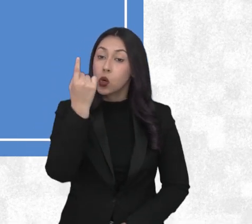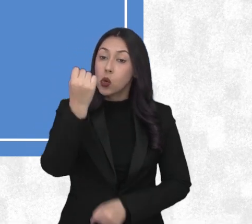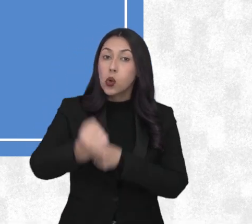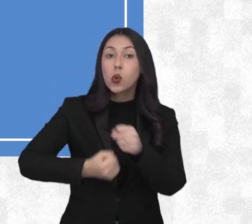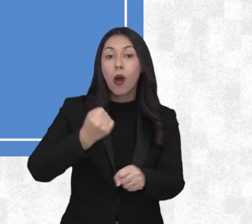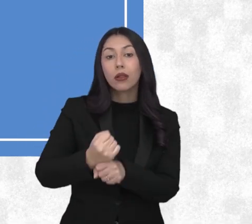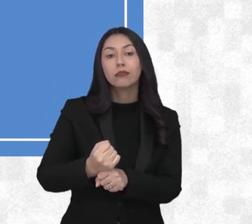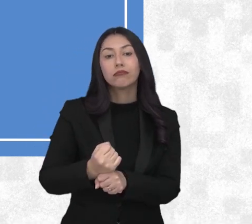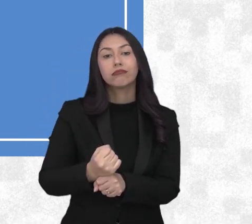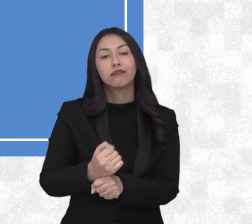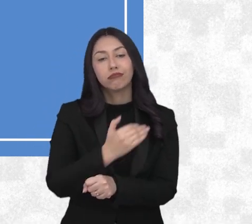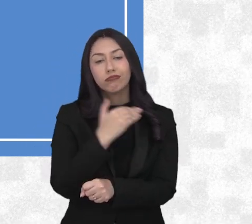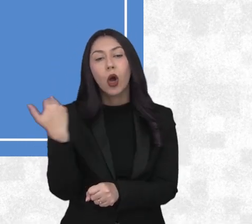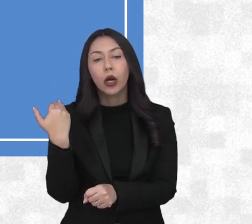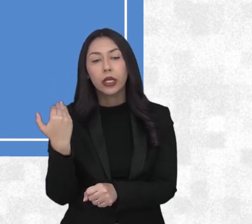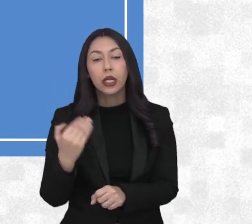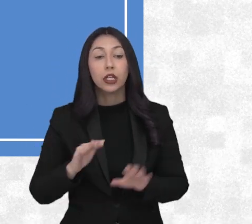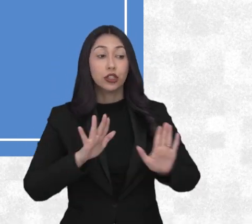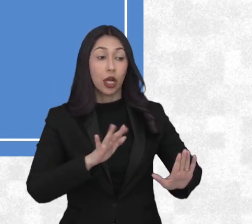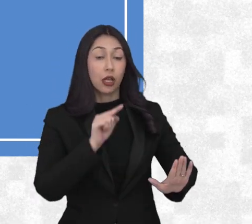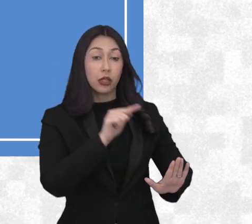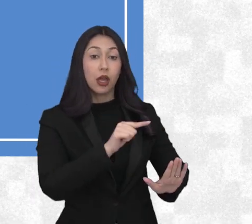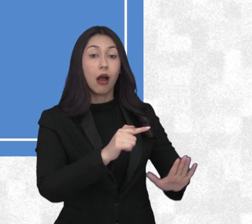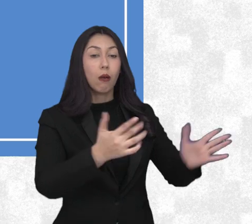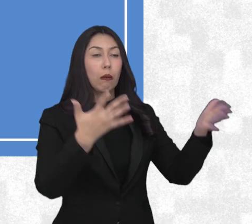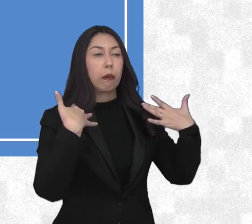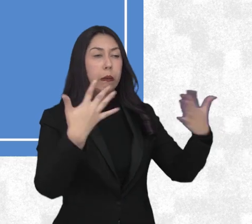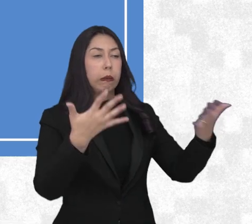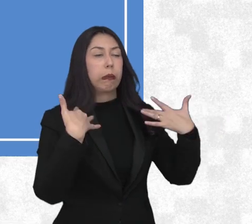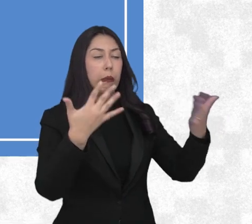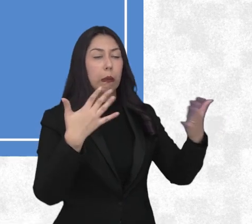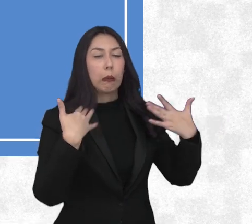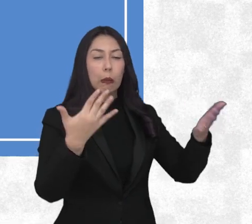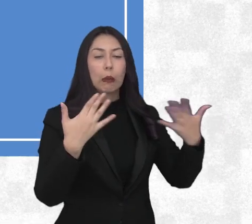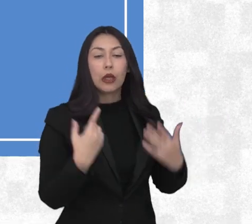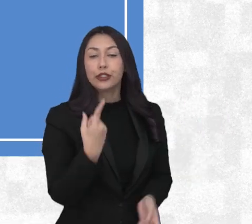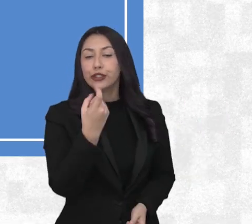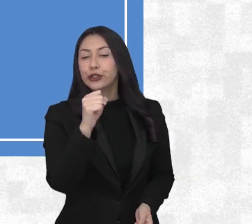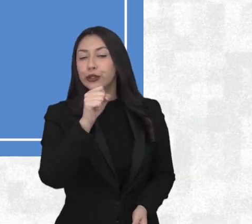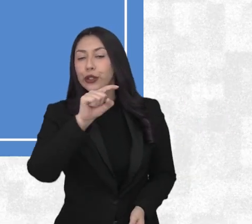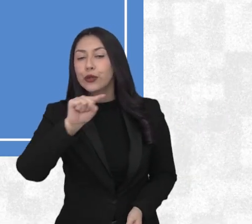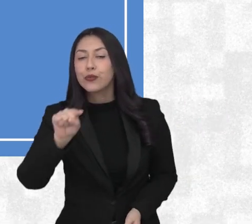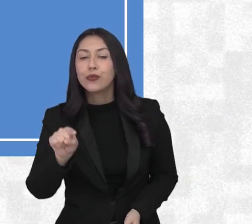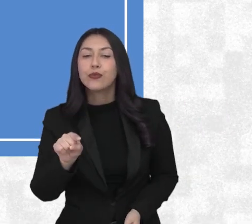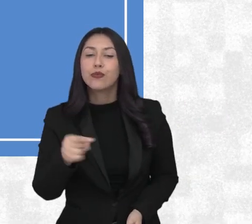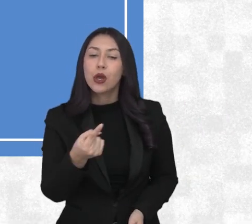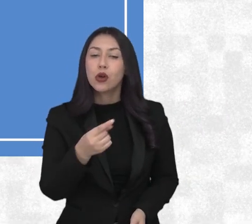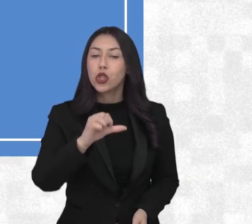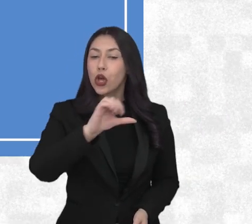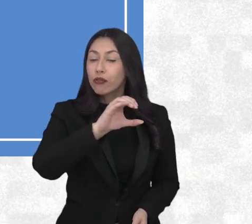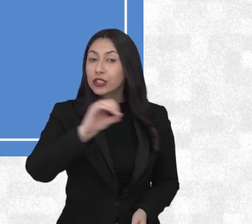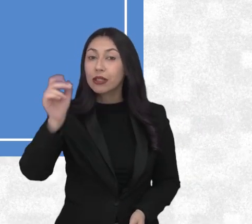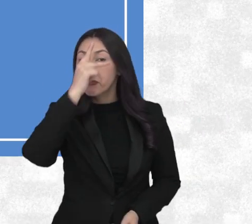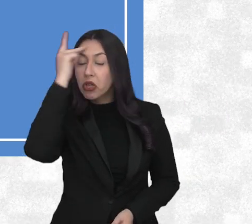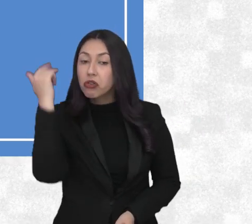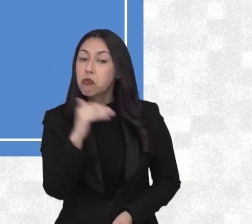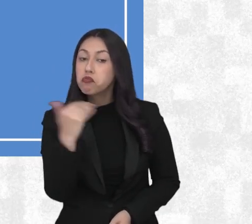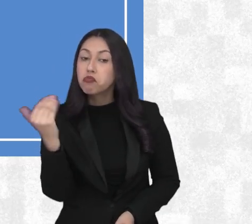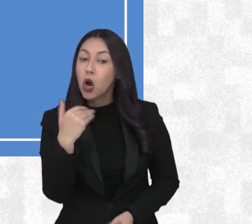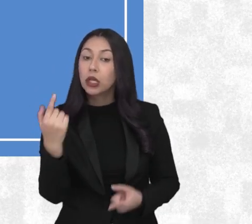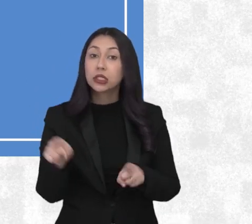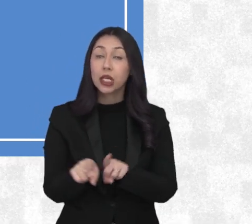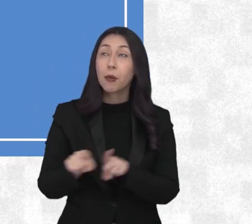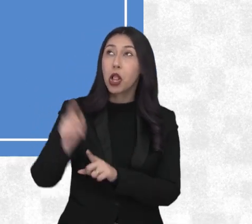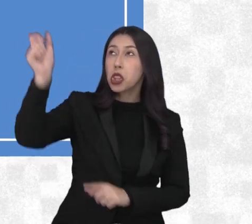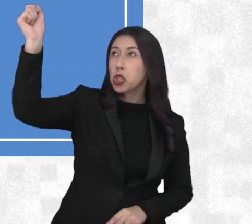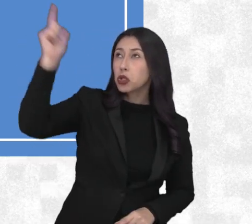em ambientes externos. Já o calor excessivo provoca 18.900 mortes por ano e a radiação